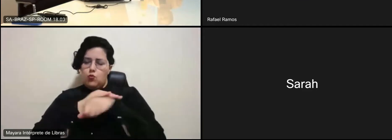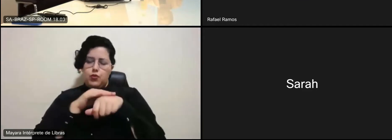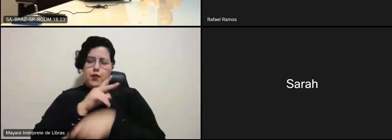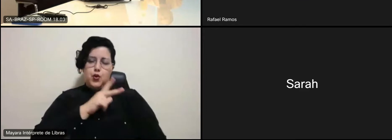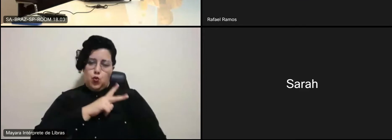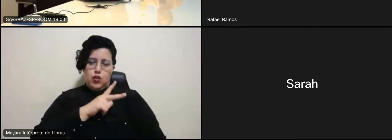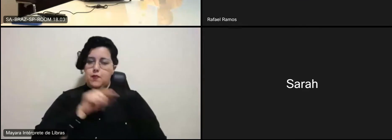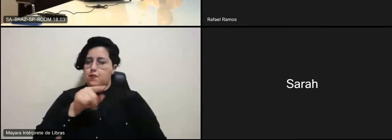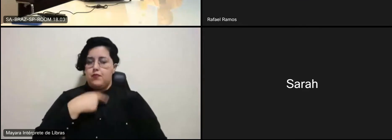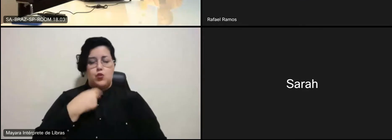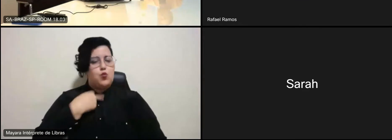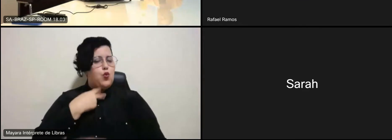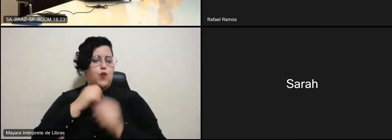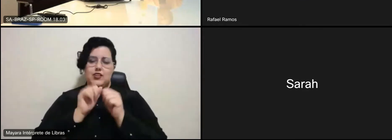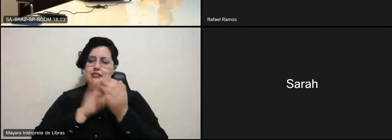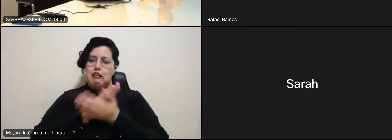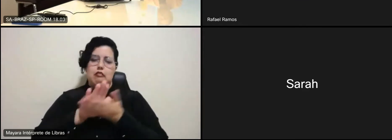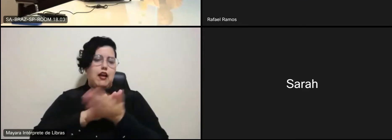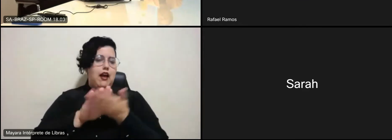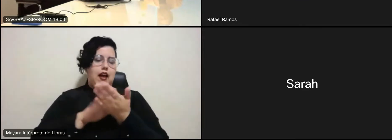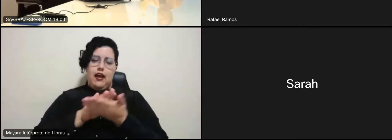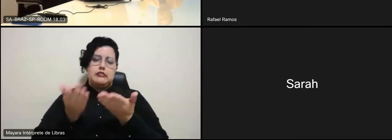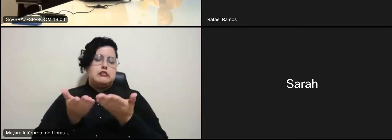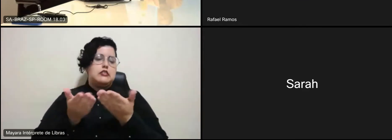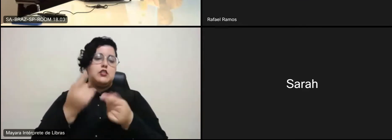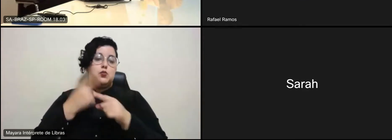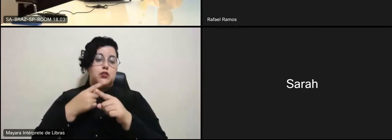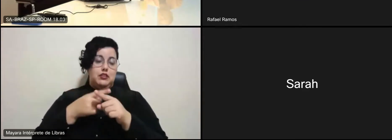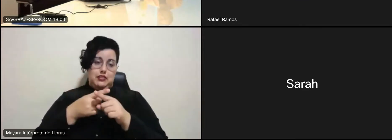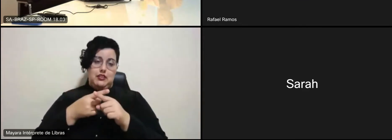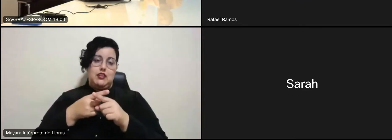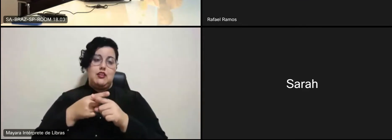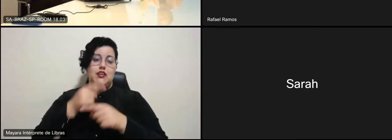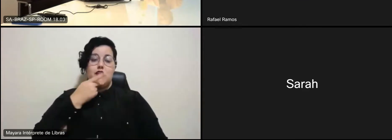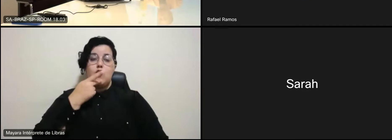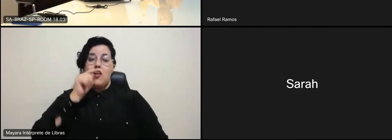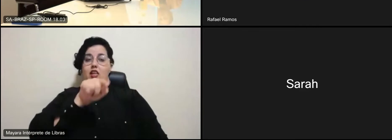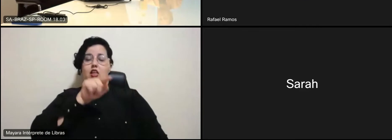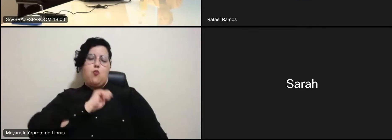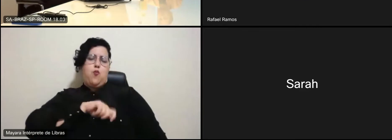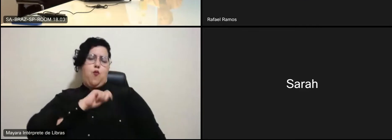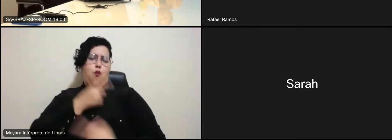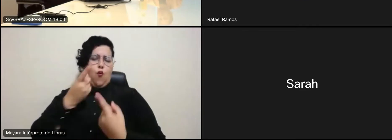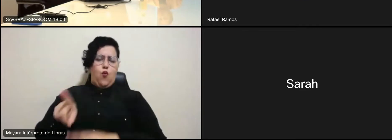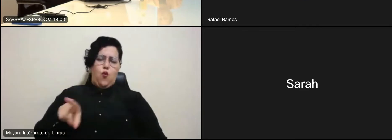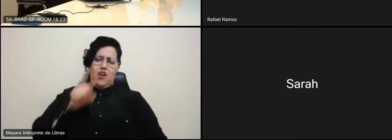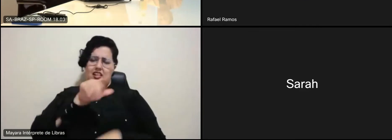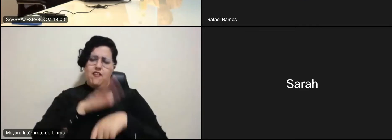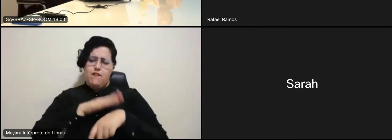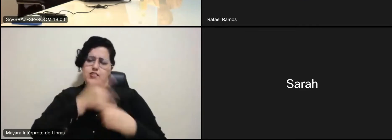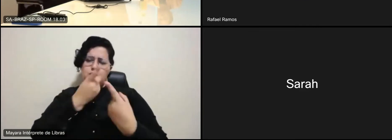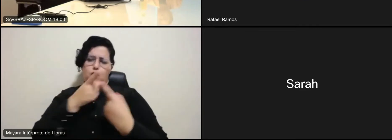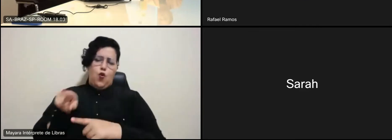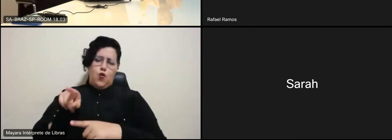eu não posso fazer nada, eu não tenho que fazer nada naquela situação, porque fui eu quem provoquei aquela situação. Fui eu quem causei